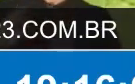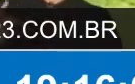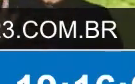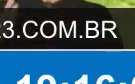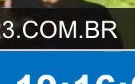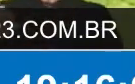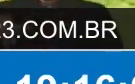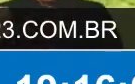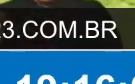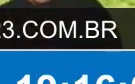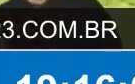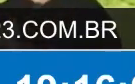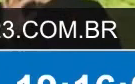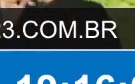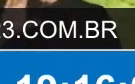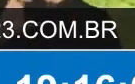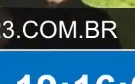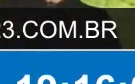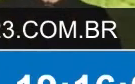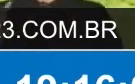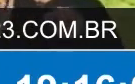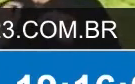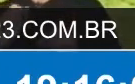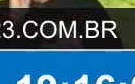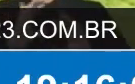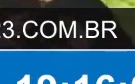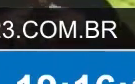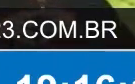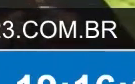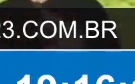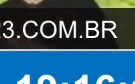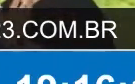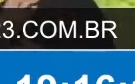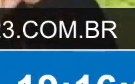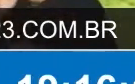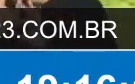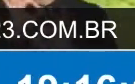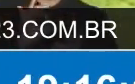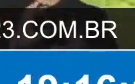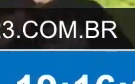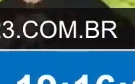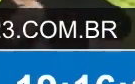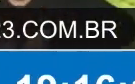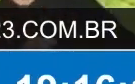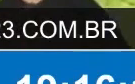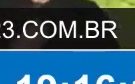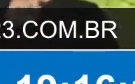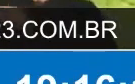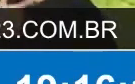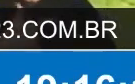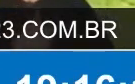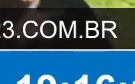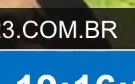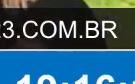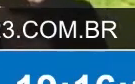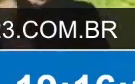Gleisi Hoffmann. O Tribunal de Contas da União instituiu um comitê para acompanhar o processo de transição depois do segundo turno das